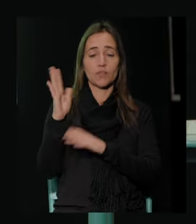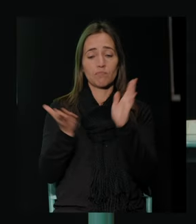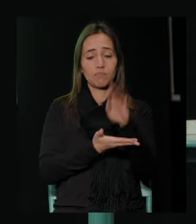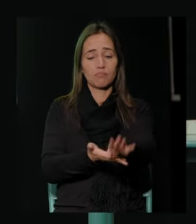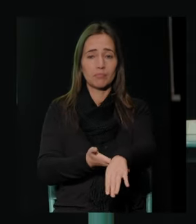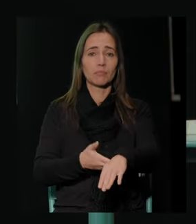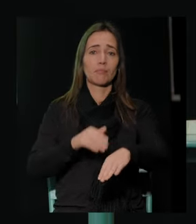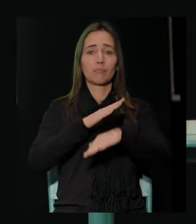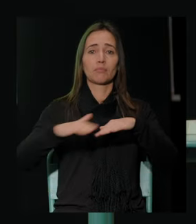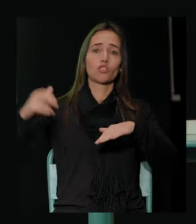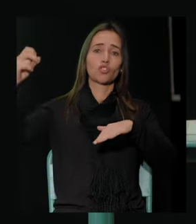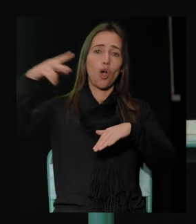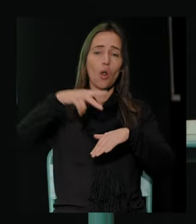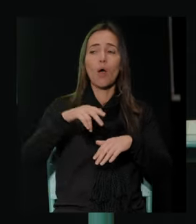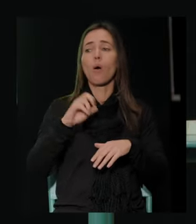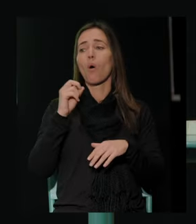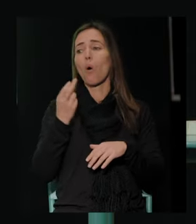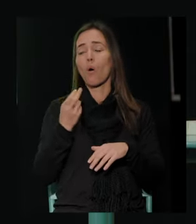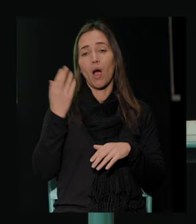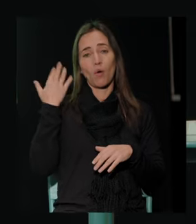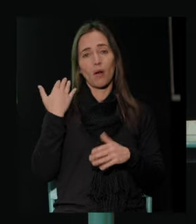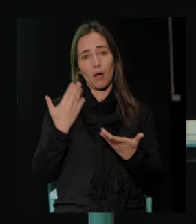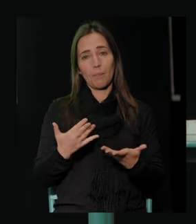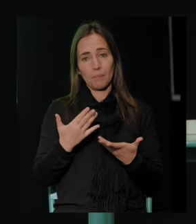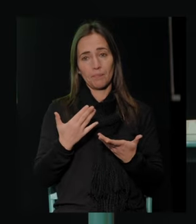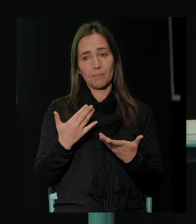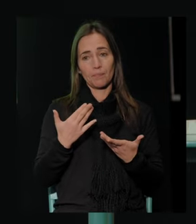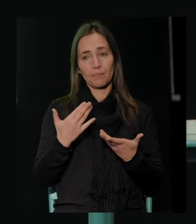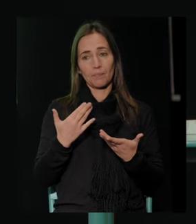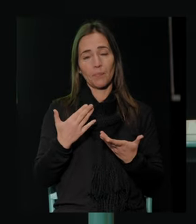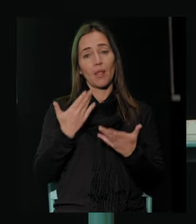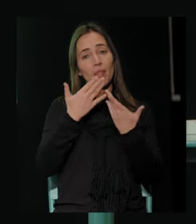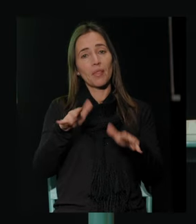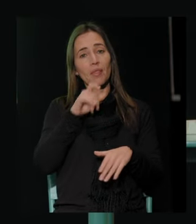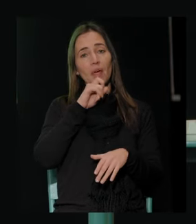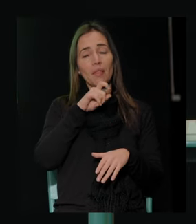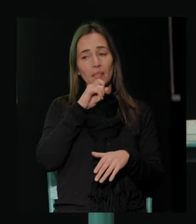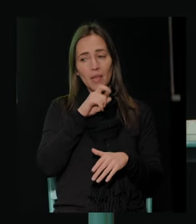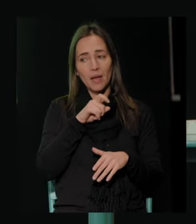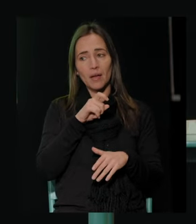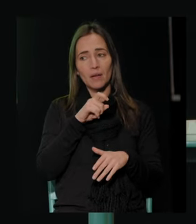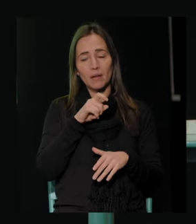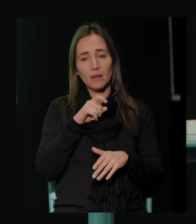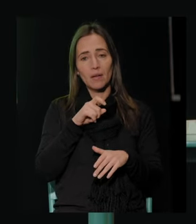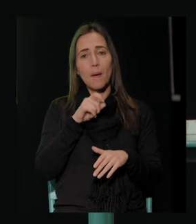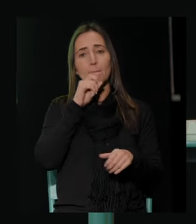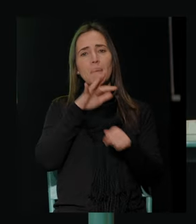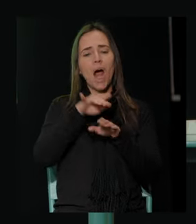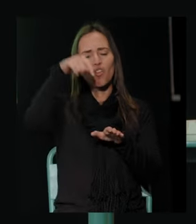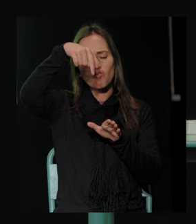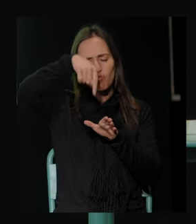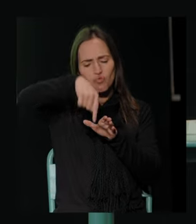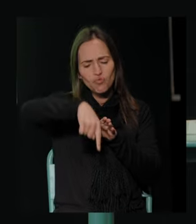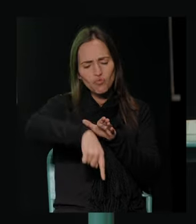meter painéis solares, ou de agora recentemente também abrir portas para exploração no fundo do mar, para